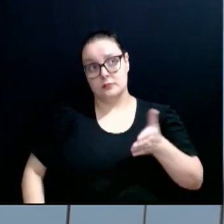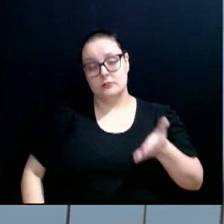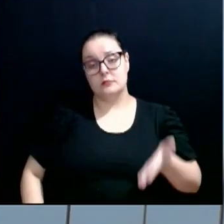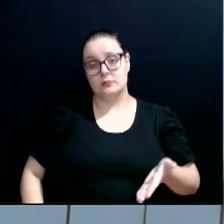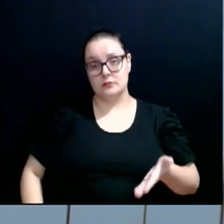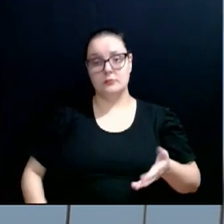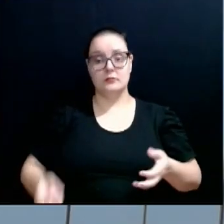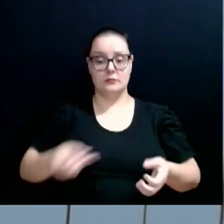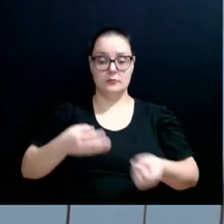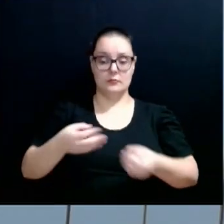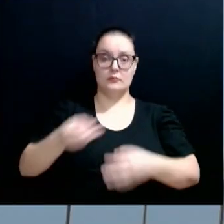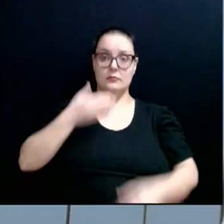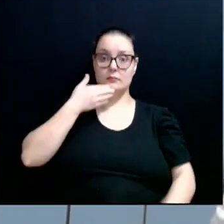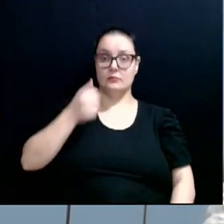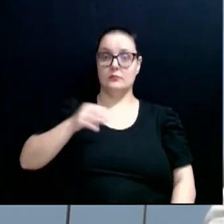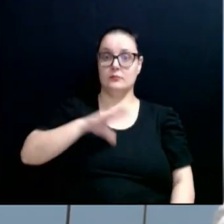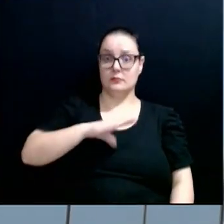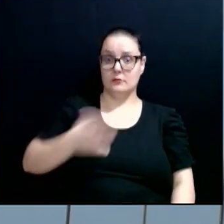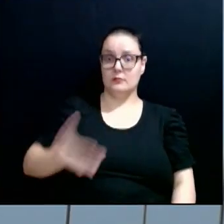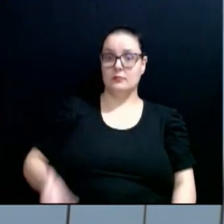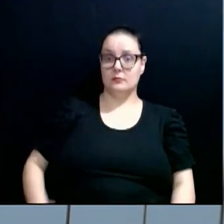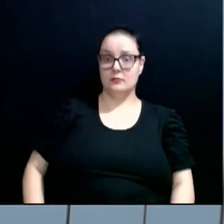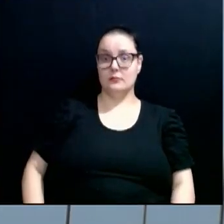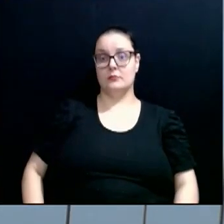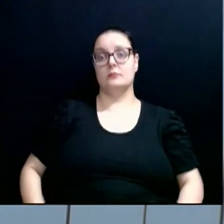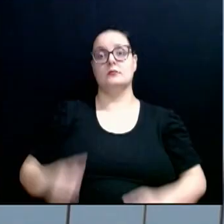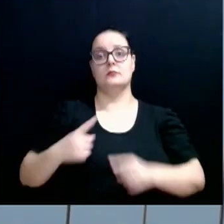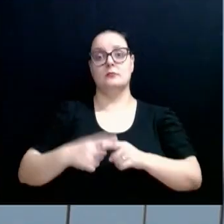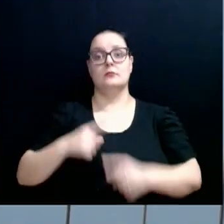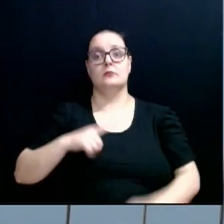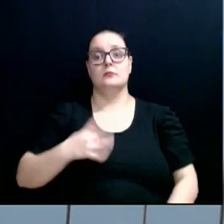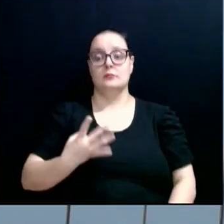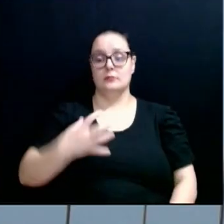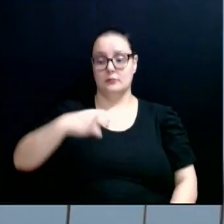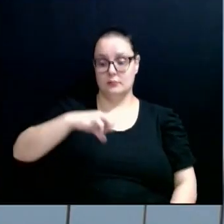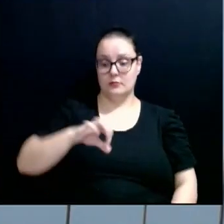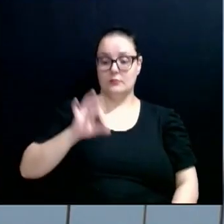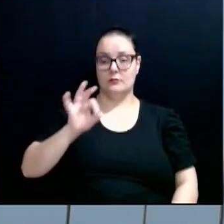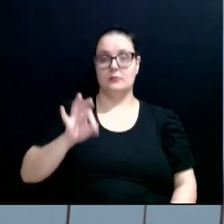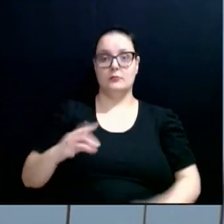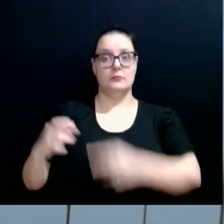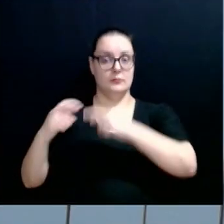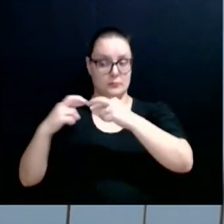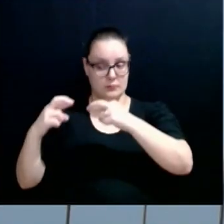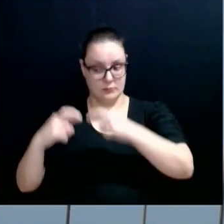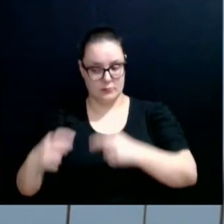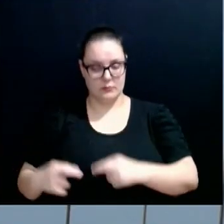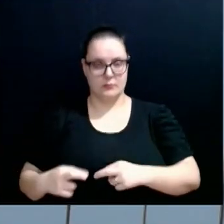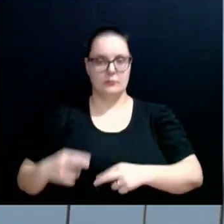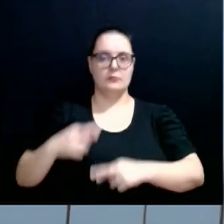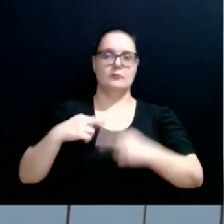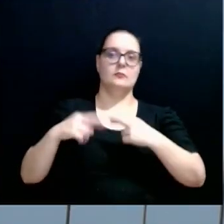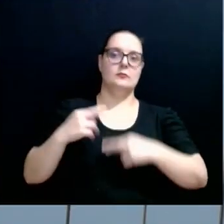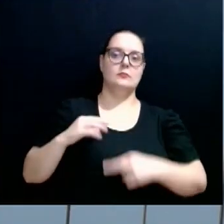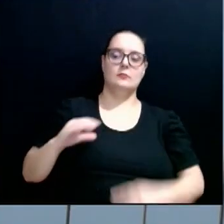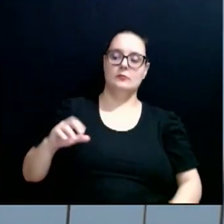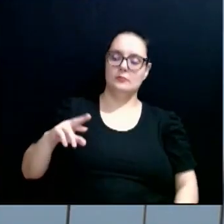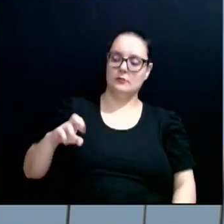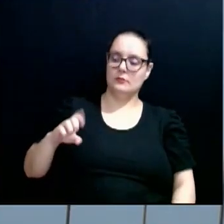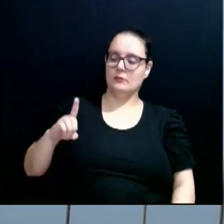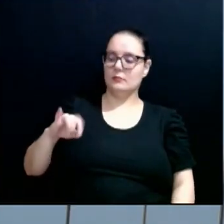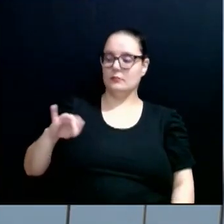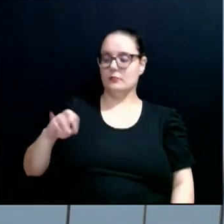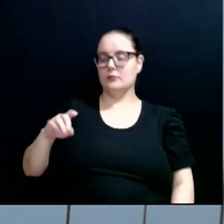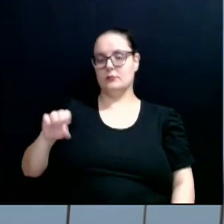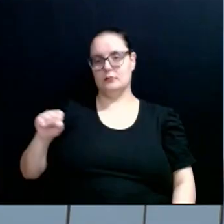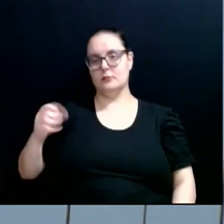melhor para o município, porque nós vamos ter aí 49% de fiscalização quanto a esses créditos que são